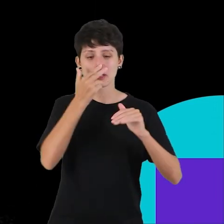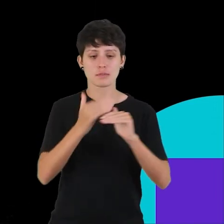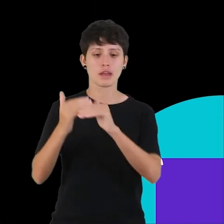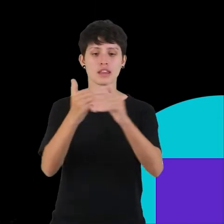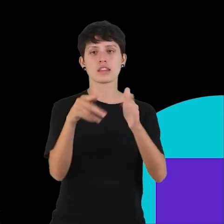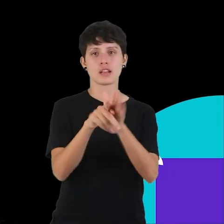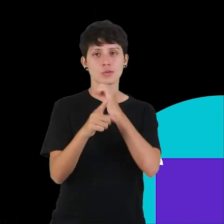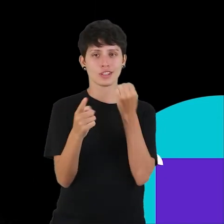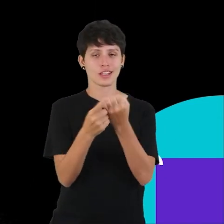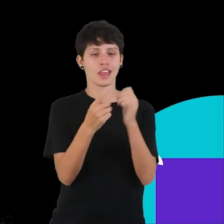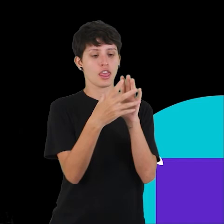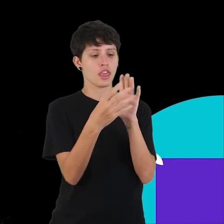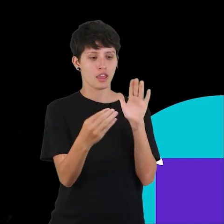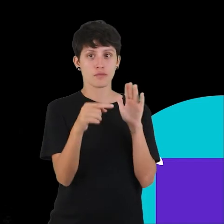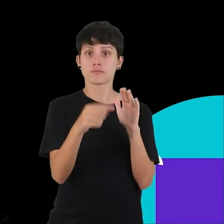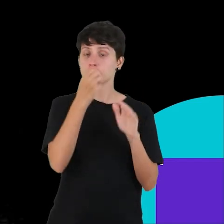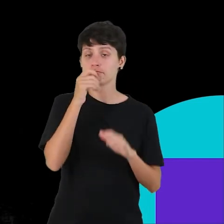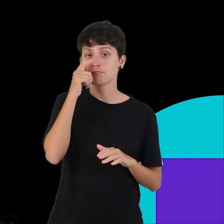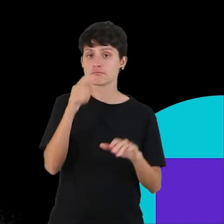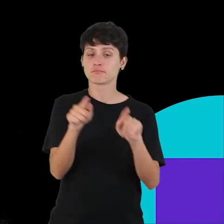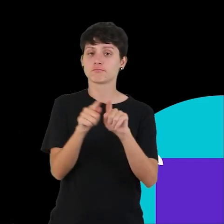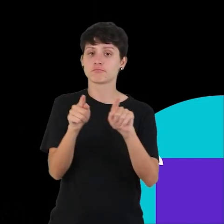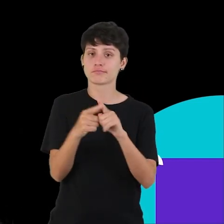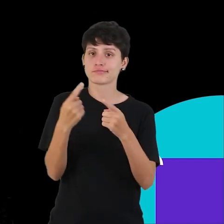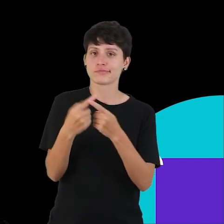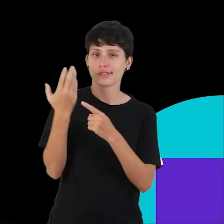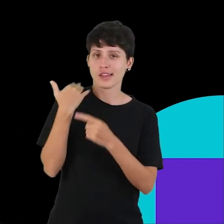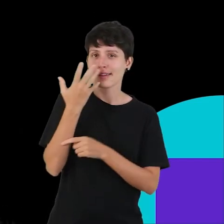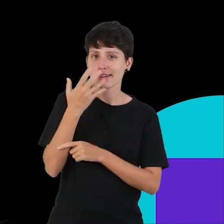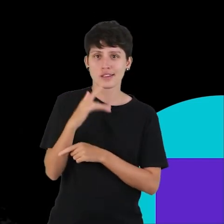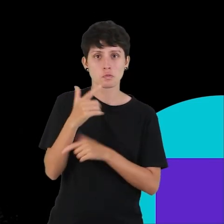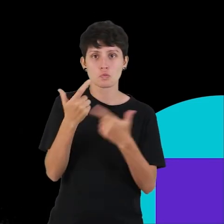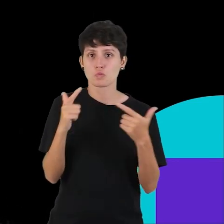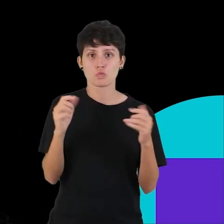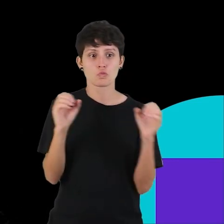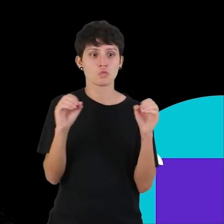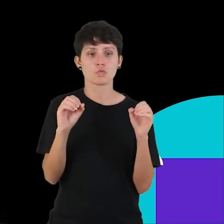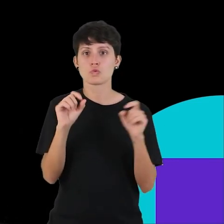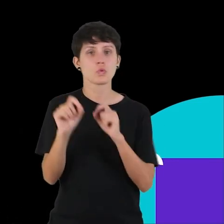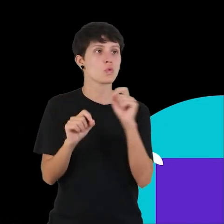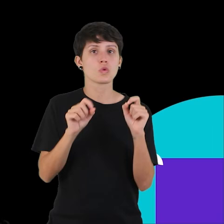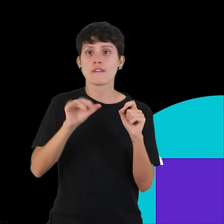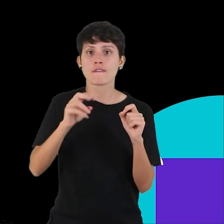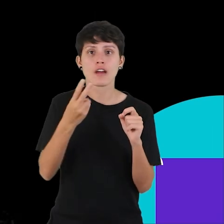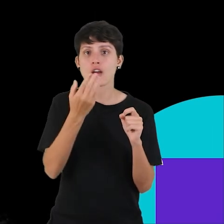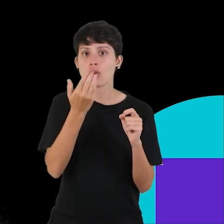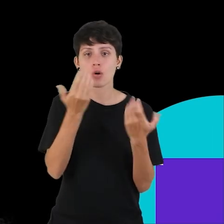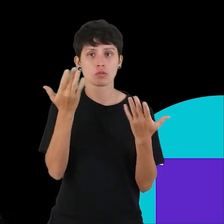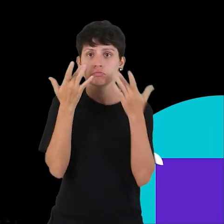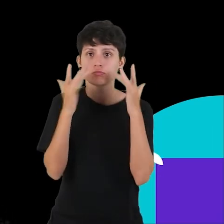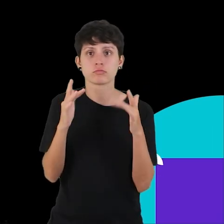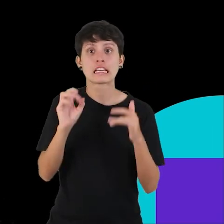têm calorias que não são nutritivas, né? São calorias de açúcares, de várias outras coisas que